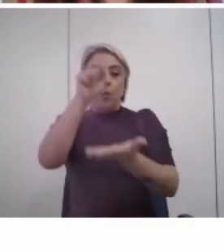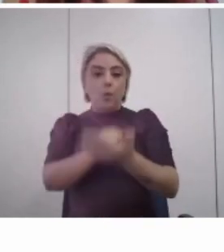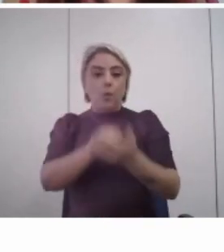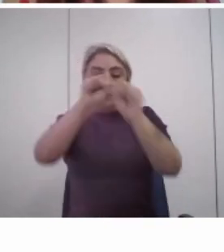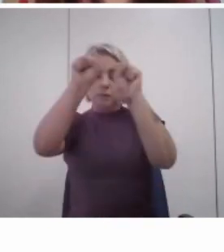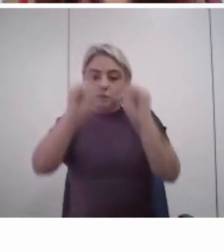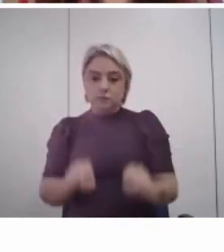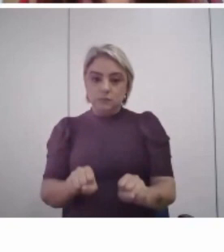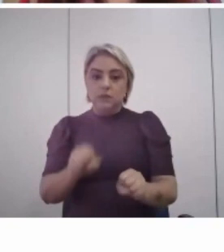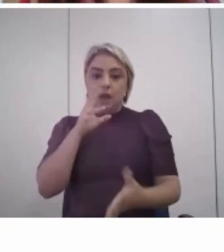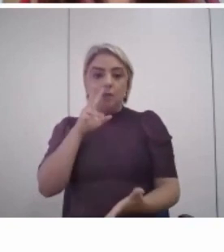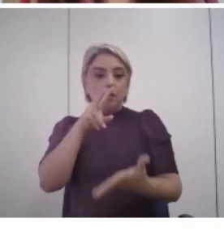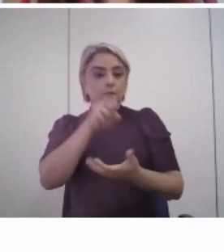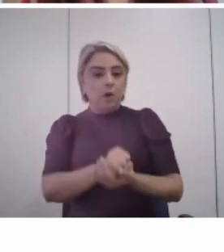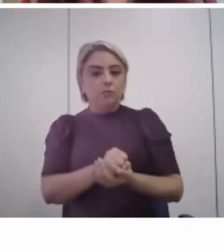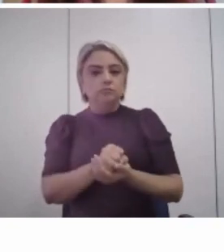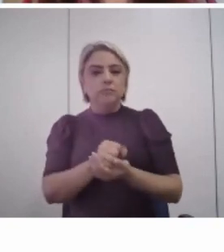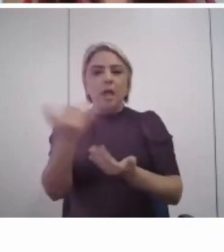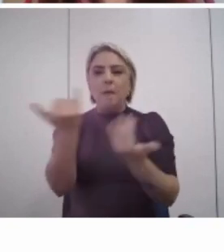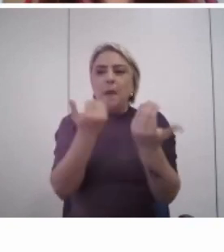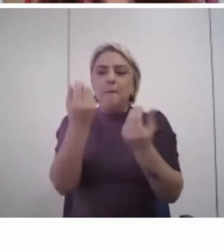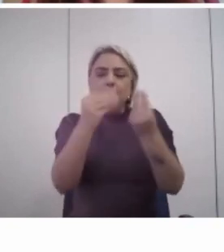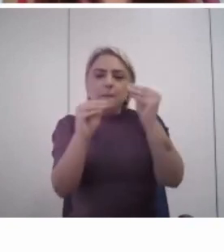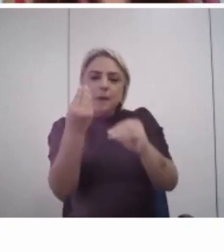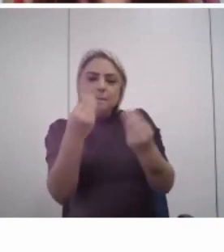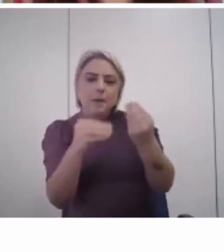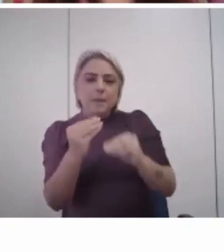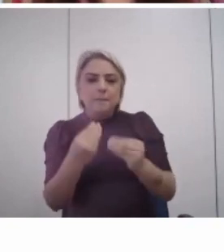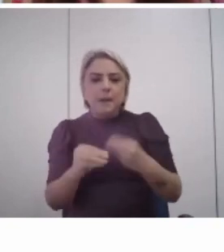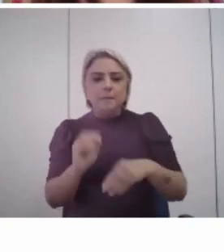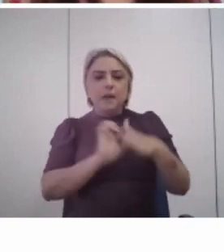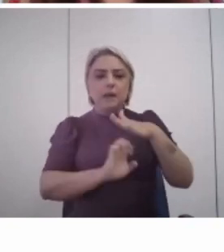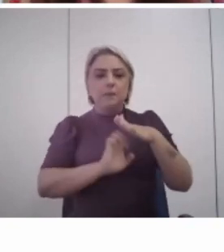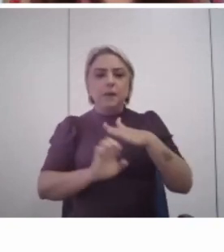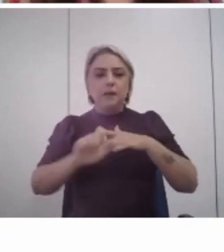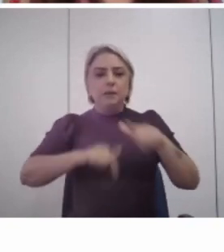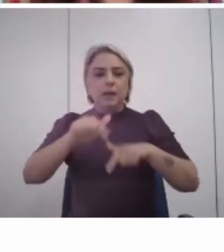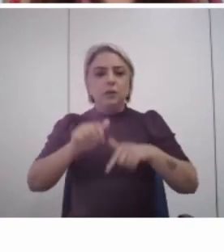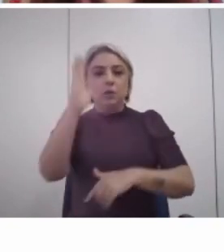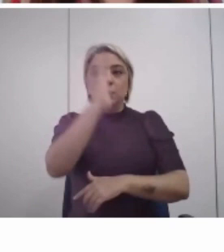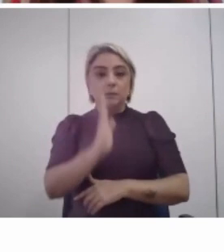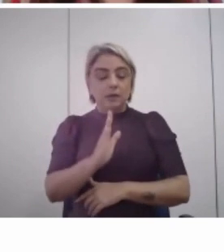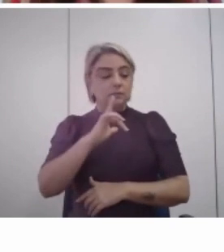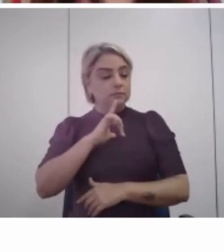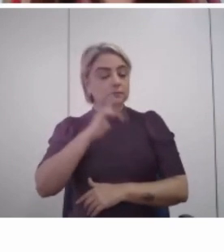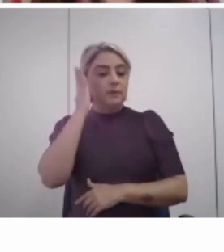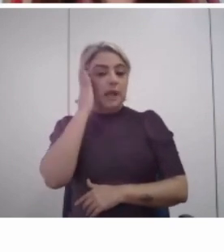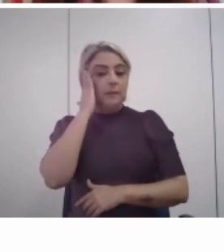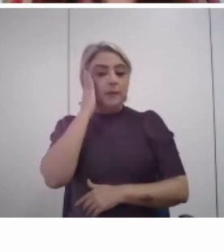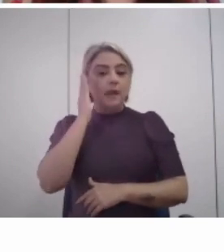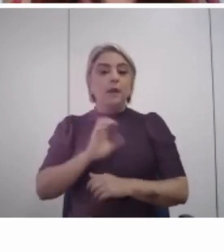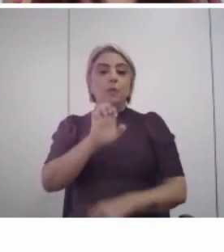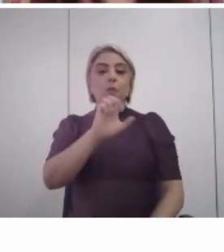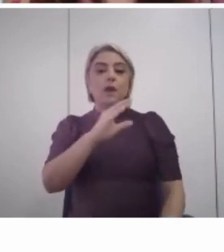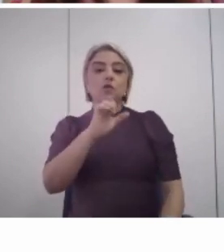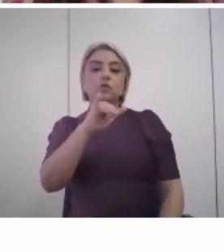bem robusto que vai incluir as informações de todos os empregadores do Brasil, né? E também a gente deve saber o que? O e-social, ele não